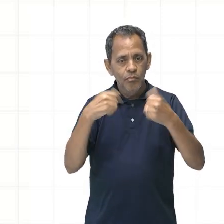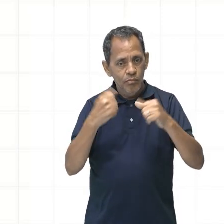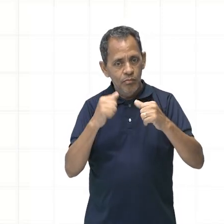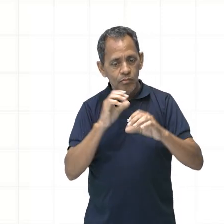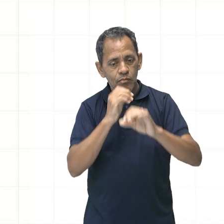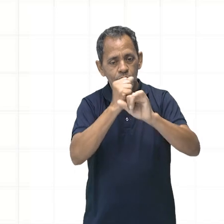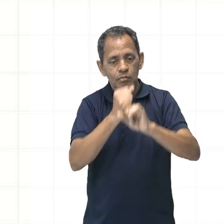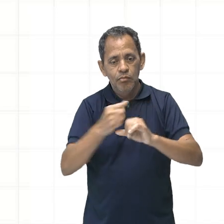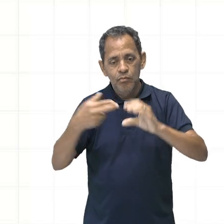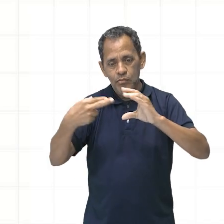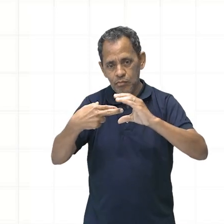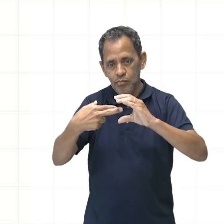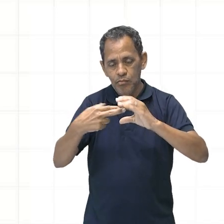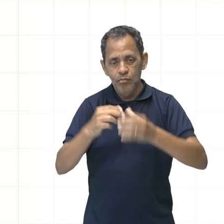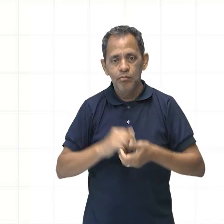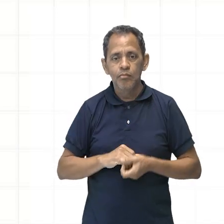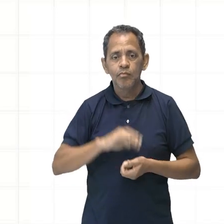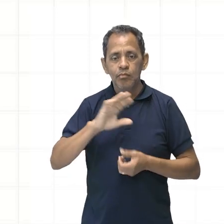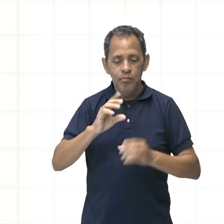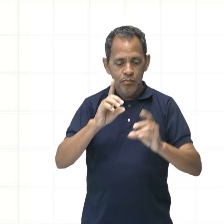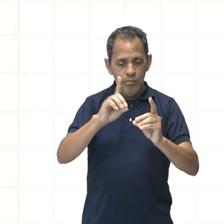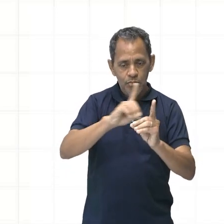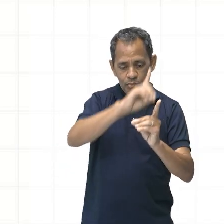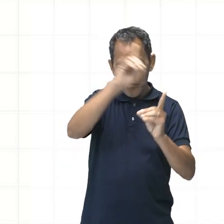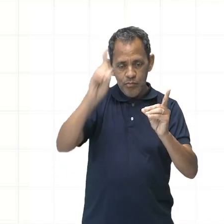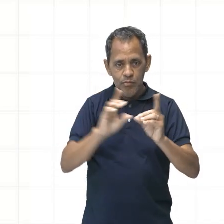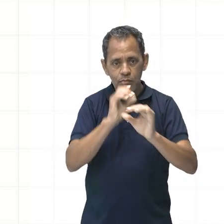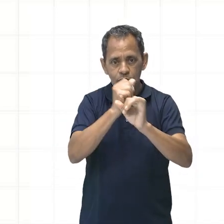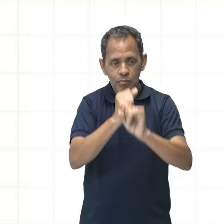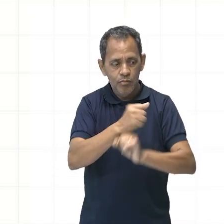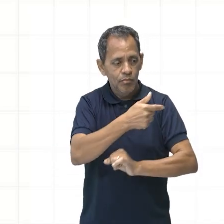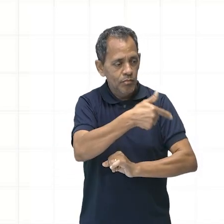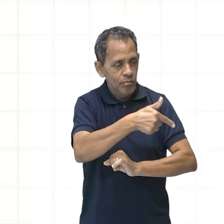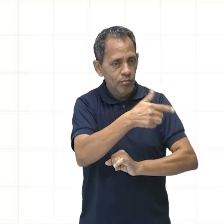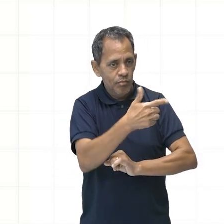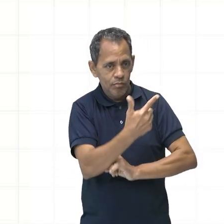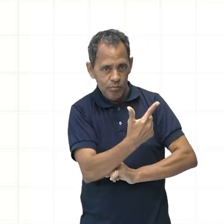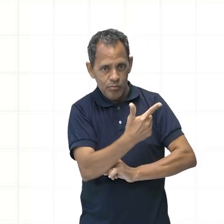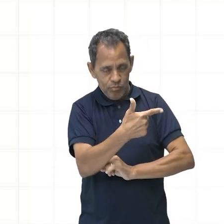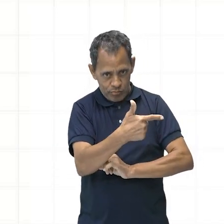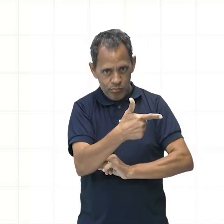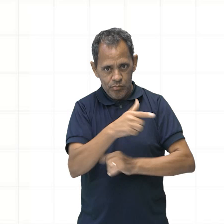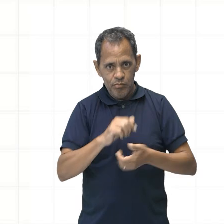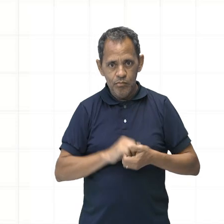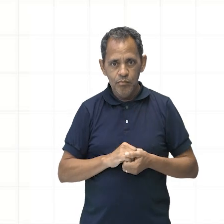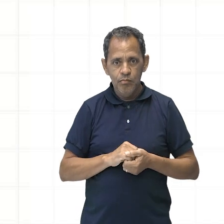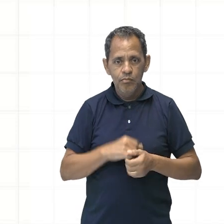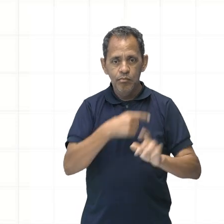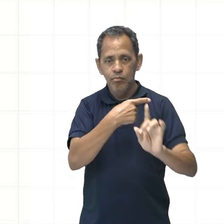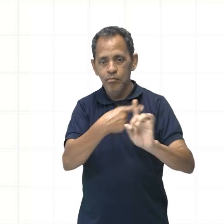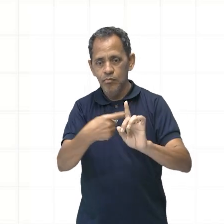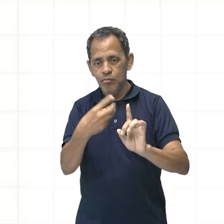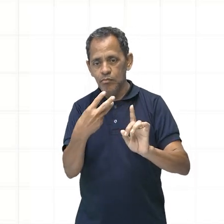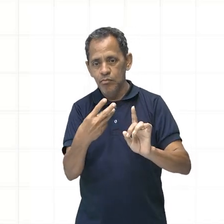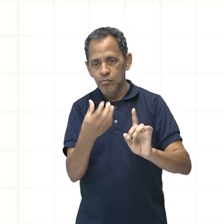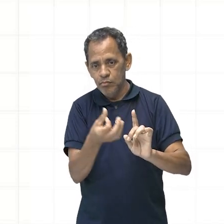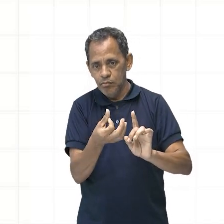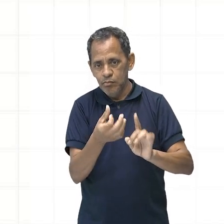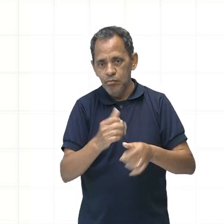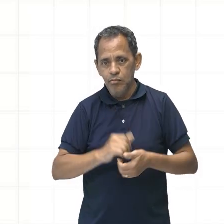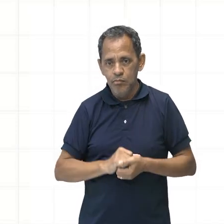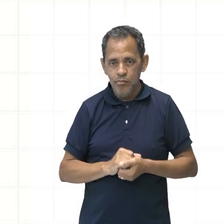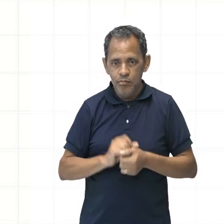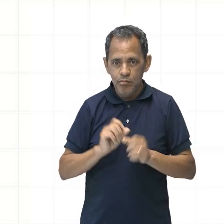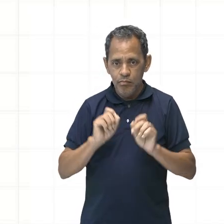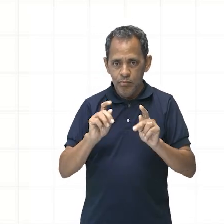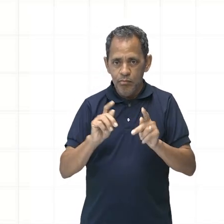o diâmetro é 72, então o raio vai ser a metade, 36. Beleza? Tranquilo?